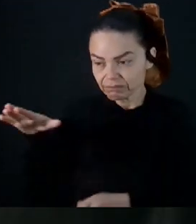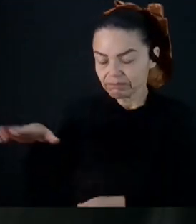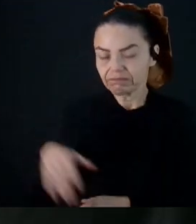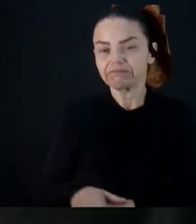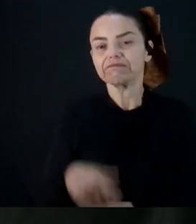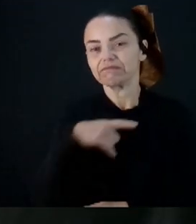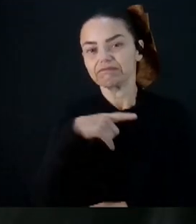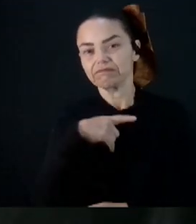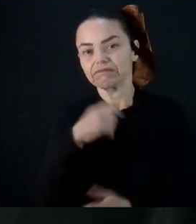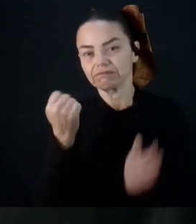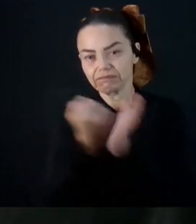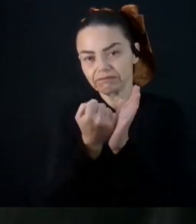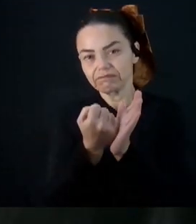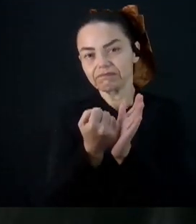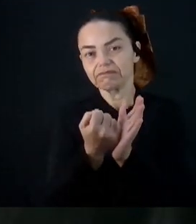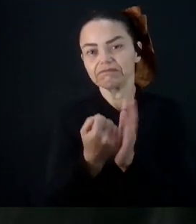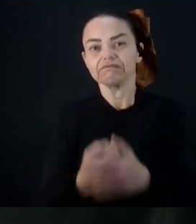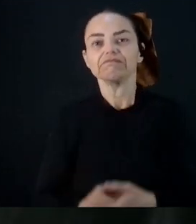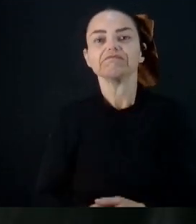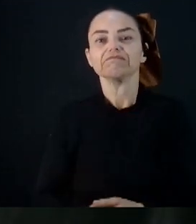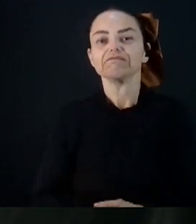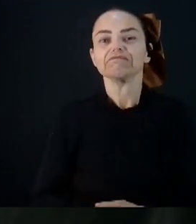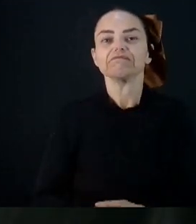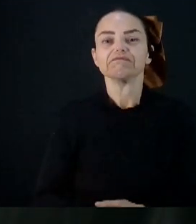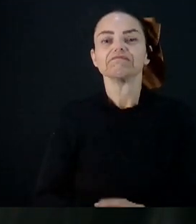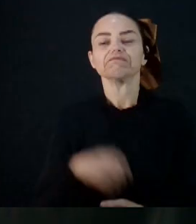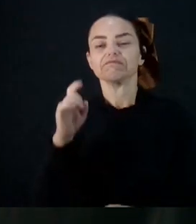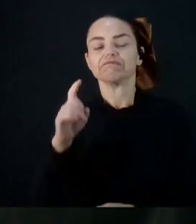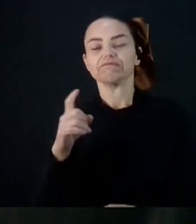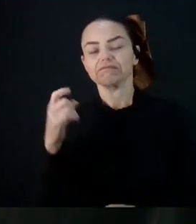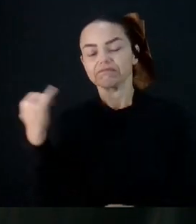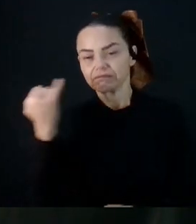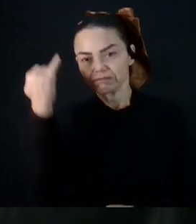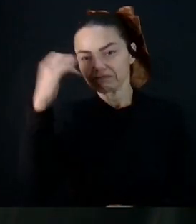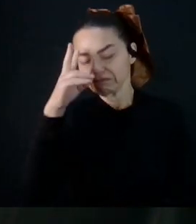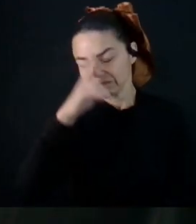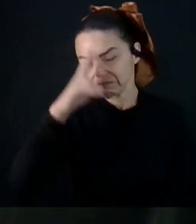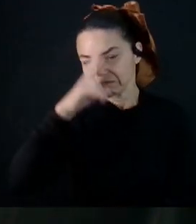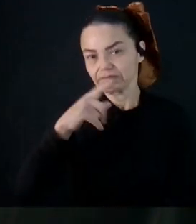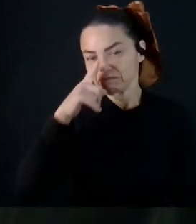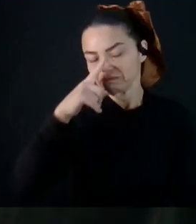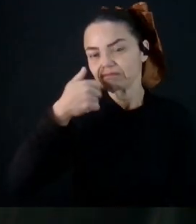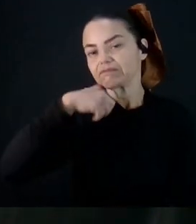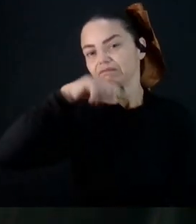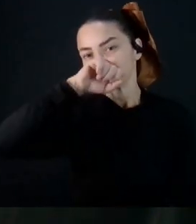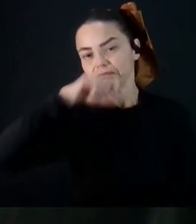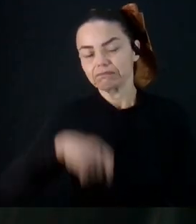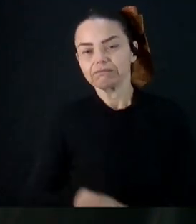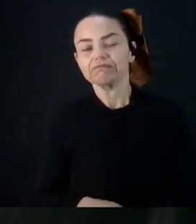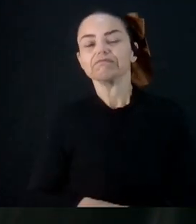uma certificação, vale a pena a gente lembrar as mães e os pais, essas que a gente encontra